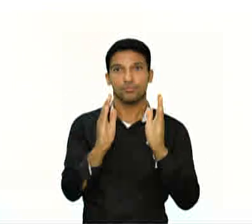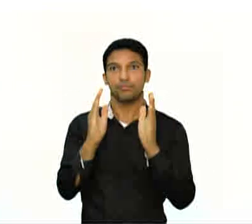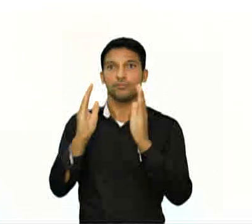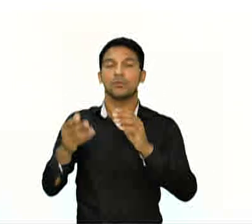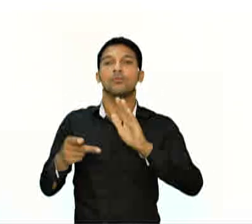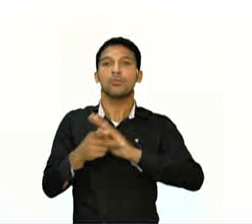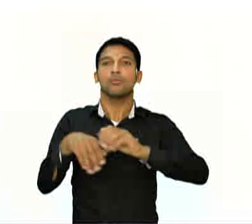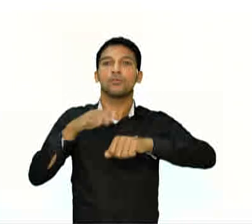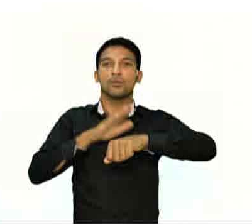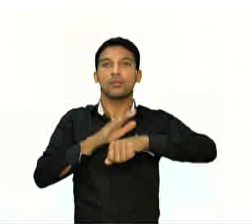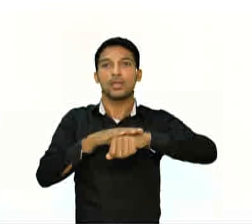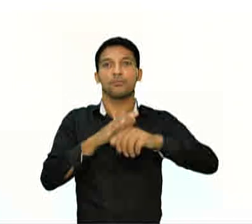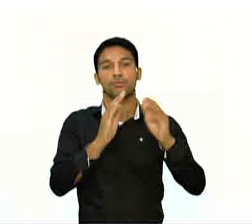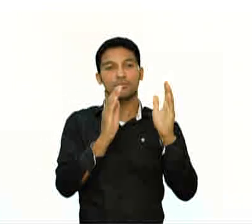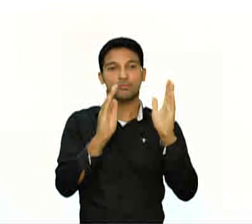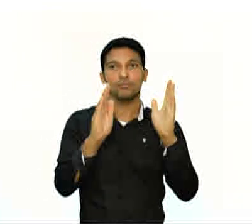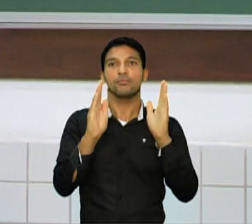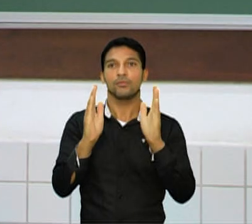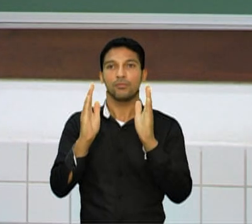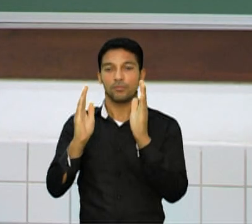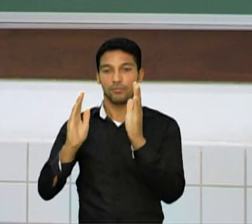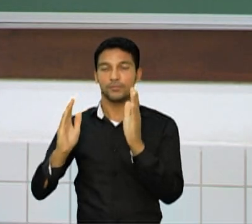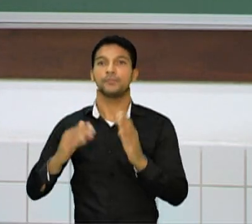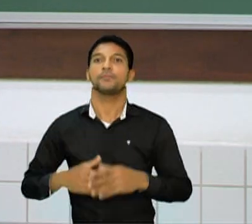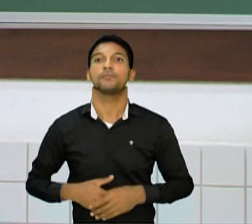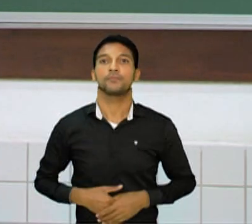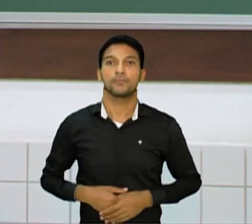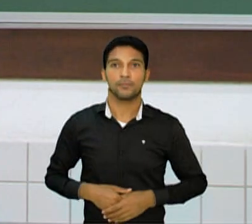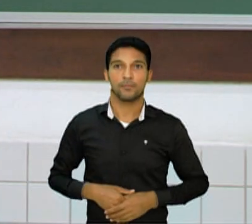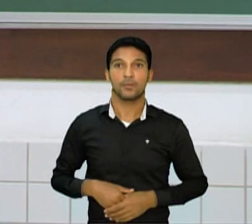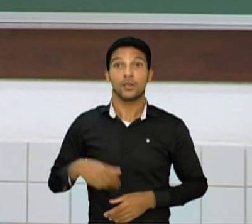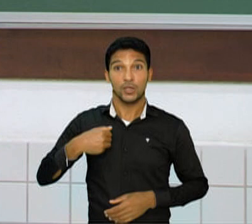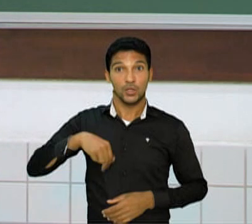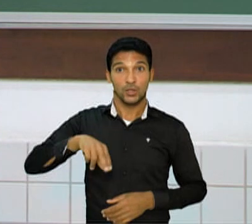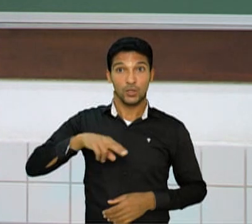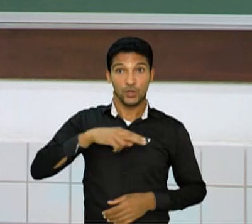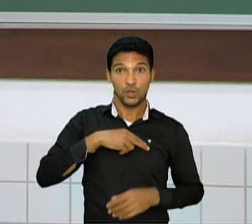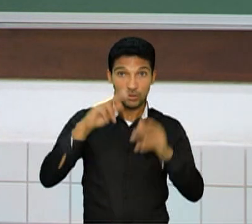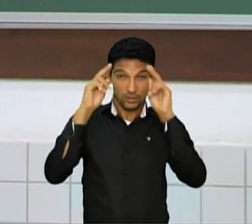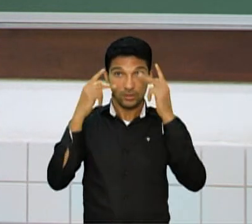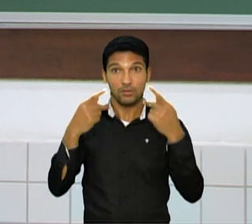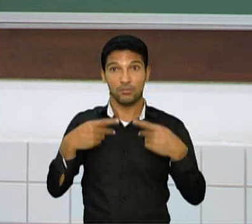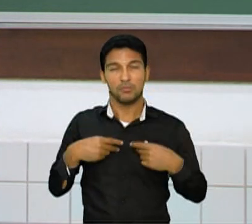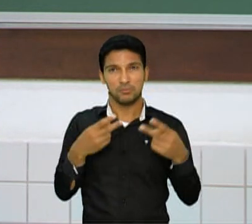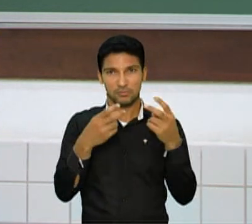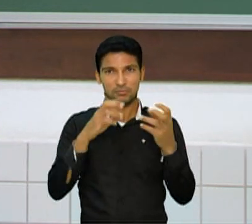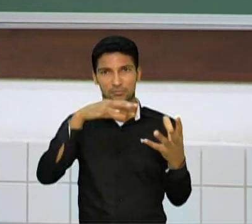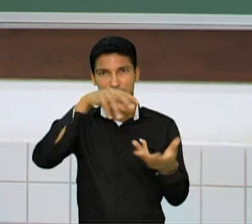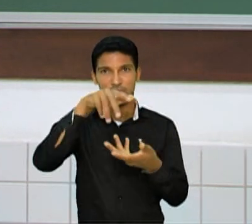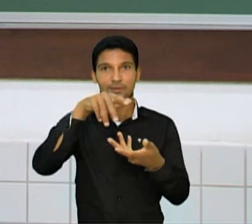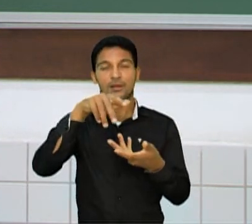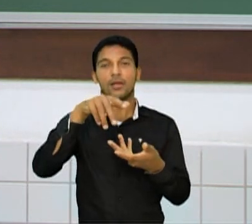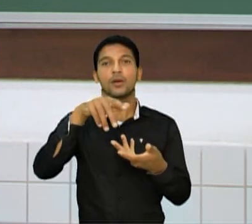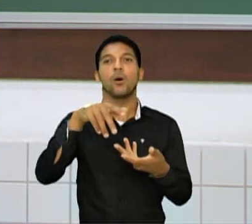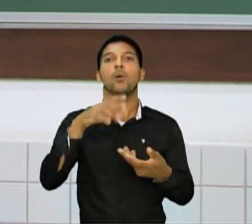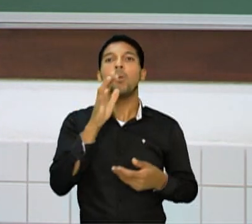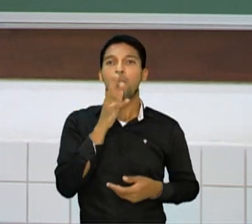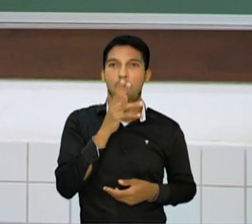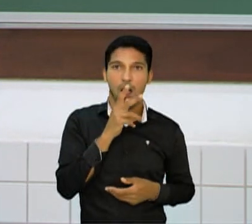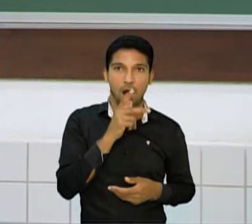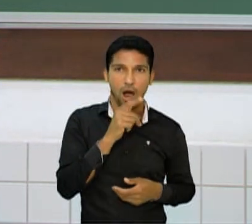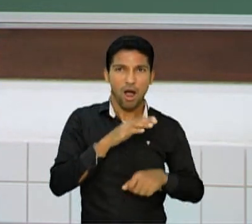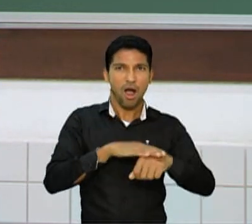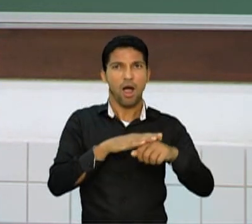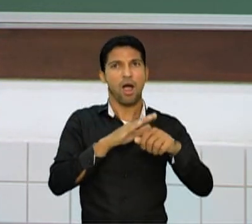mas considerando o tempo de vida que nós temos, parece gigantesco, mas para o planeta Terra foi rápido